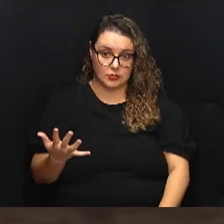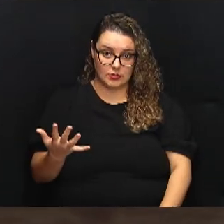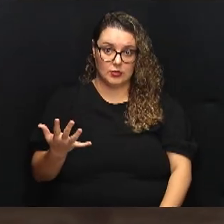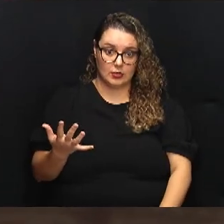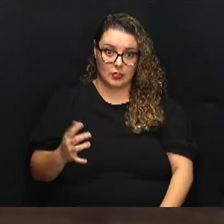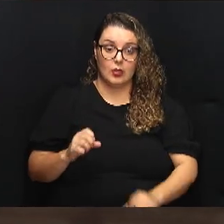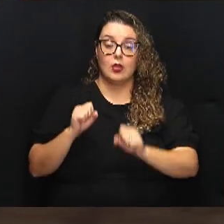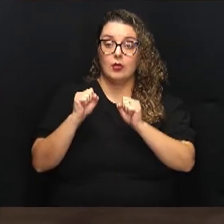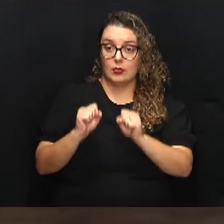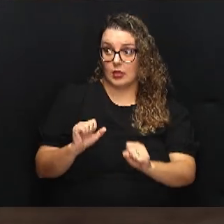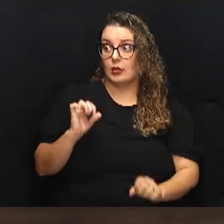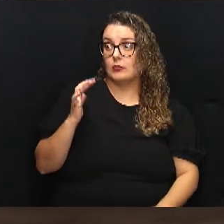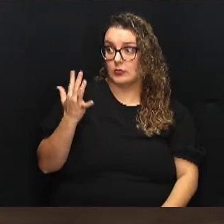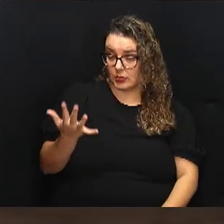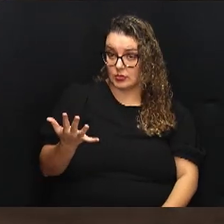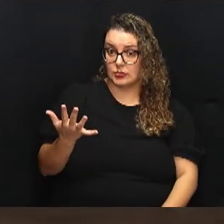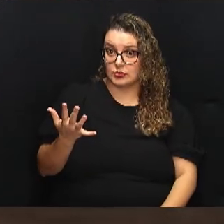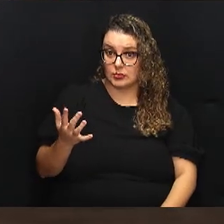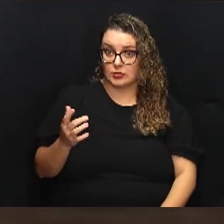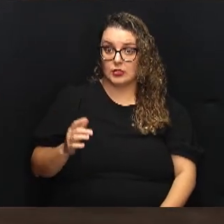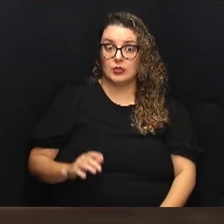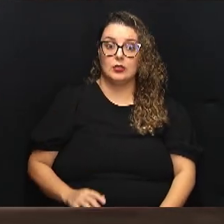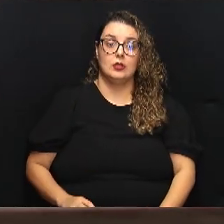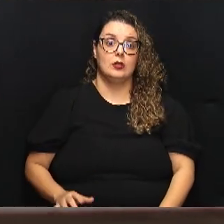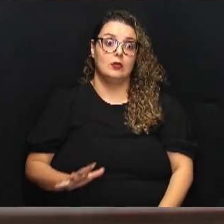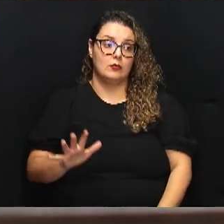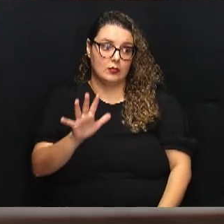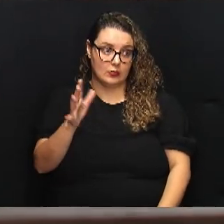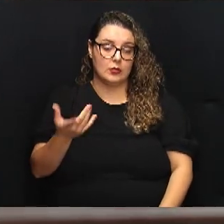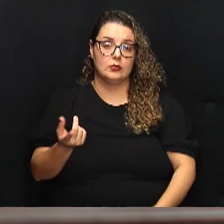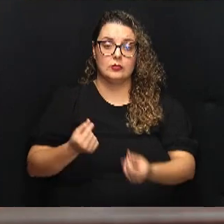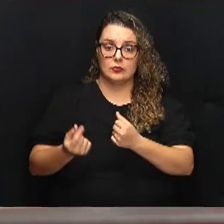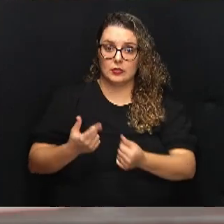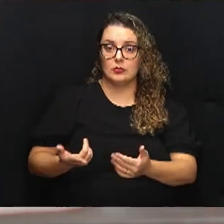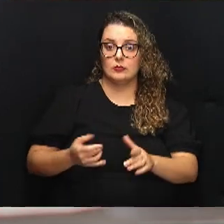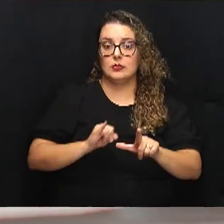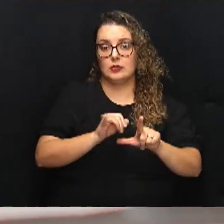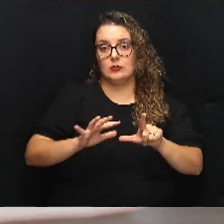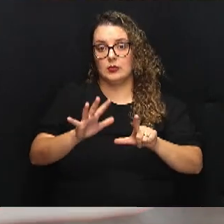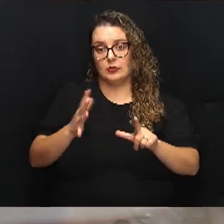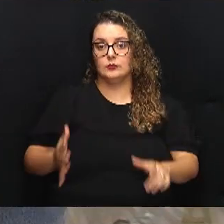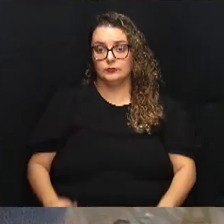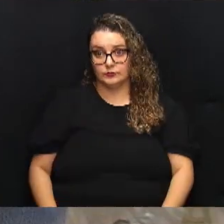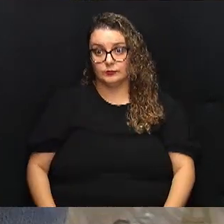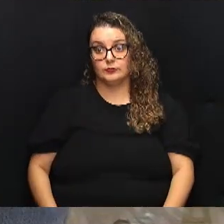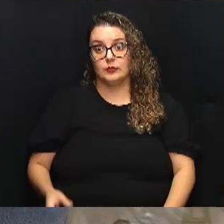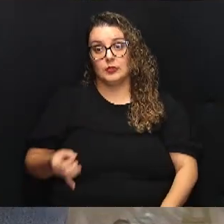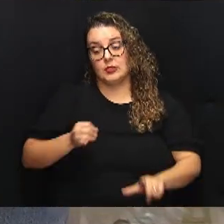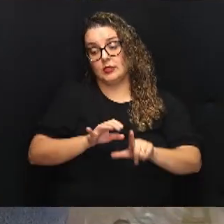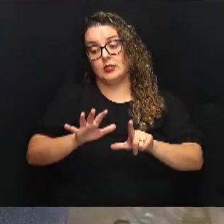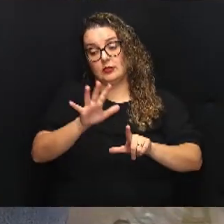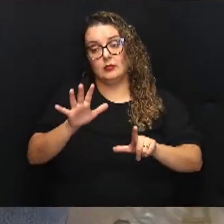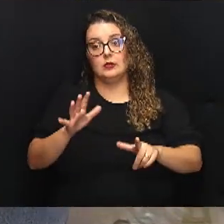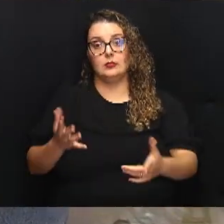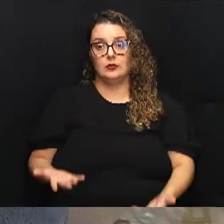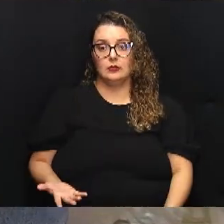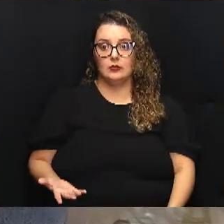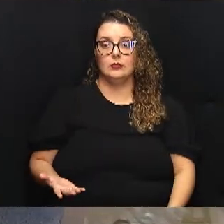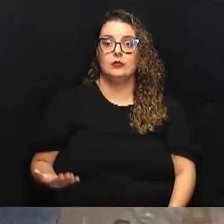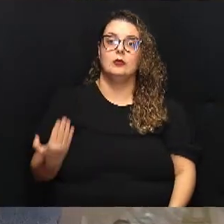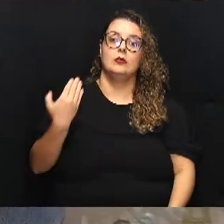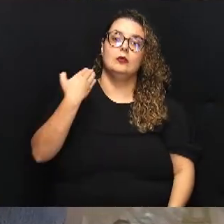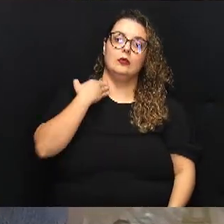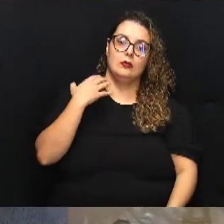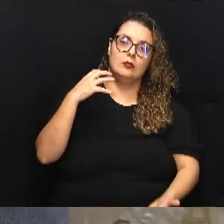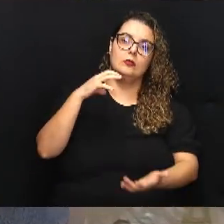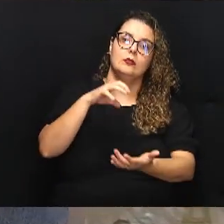pode acontecer é um aumento nos preços, portanto, aumentar a inflação. Se a inflação aumenta, o Banco Central, por